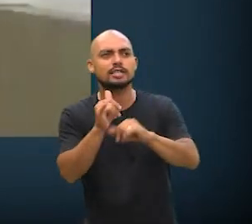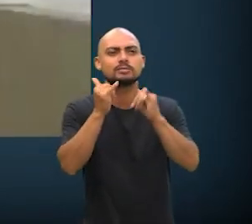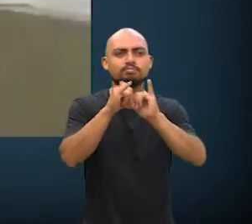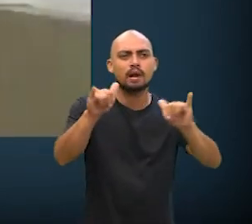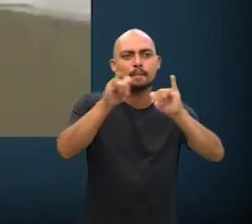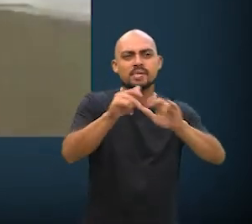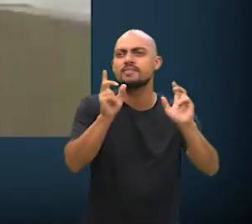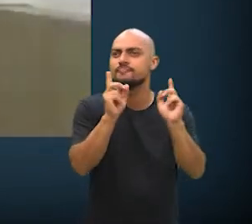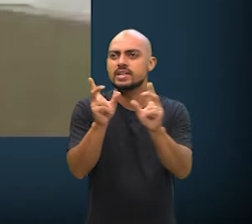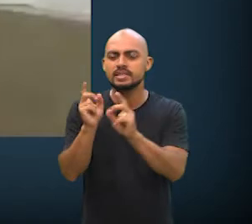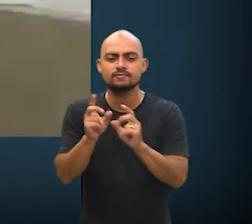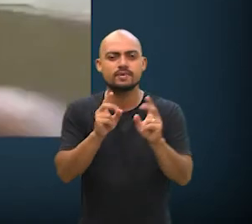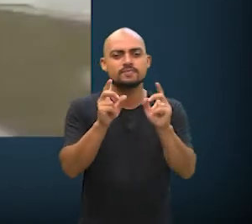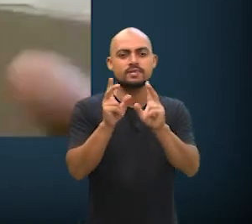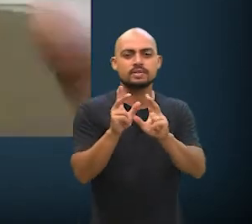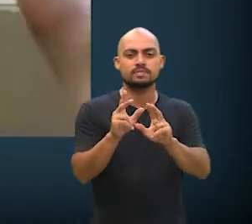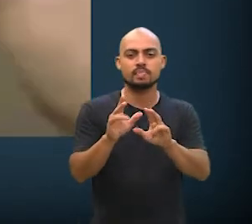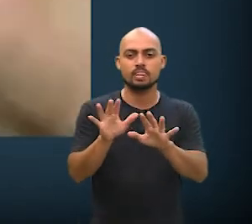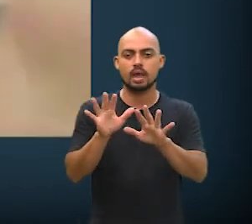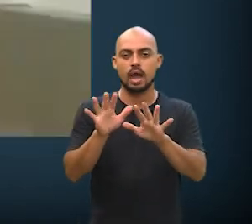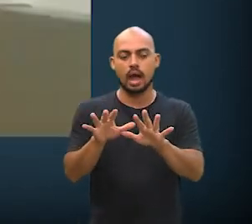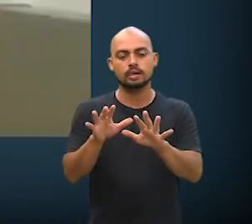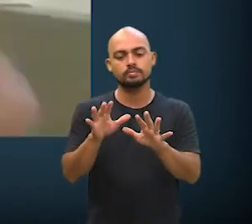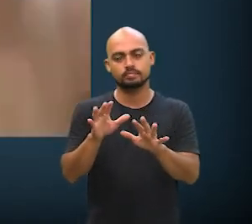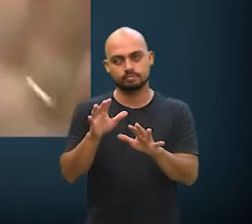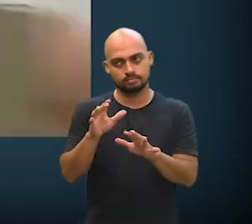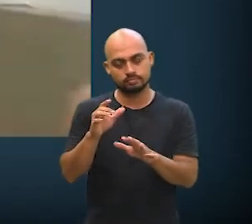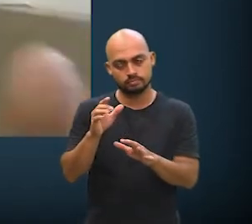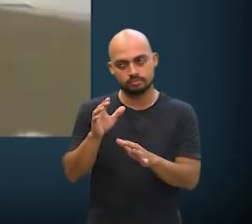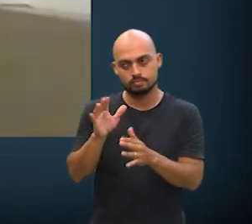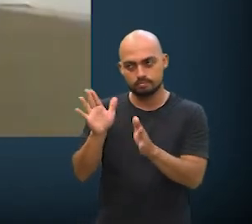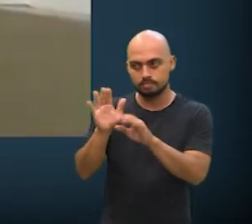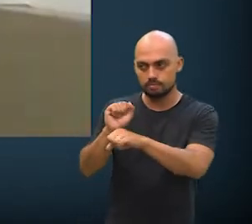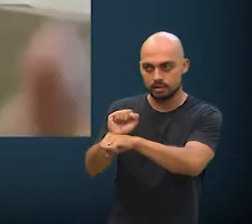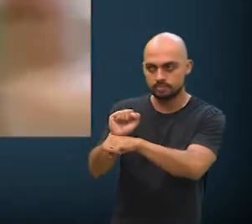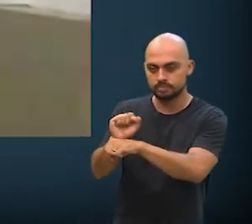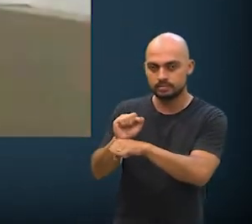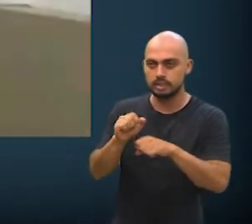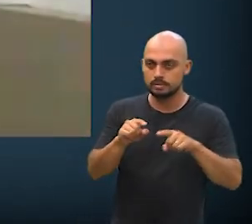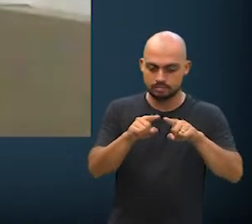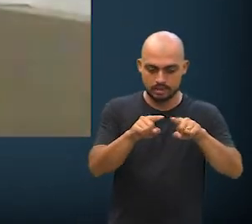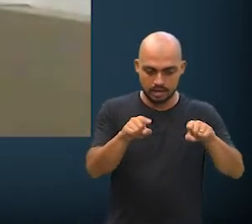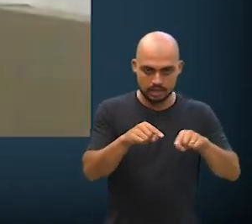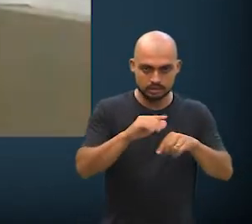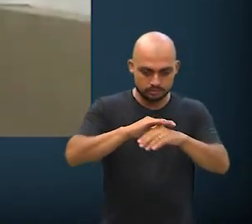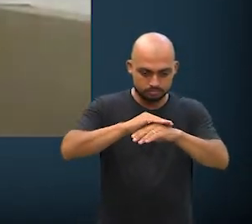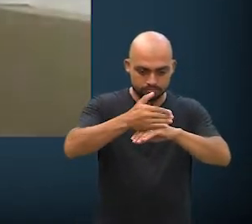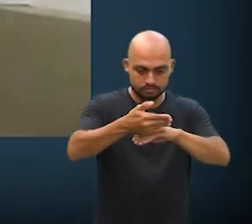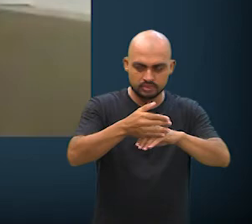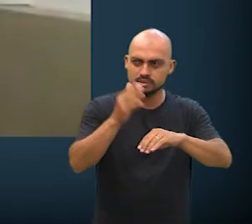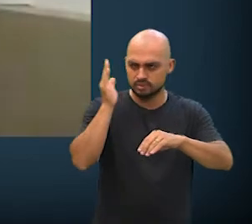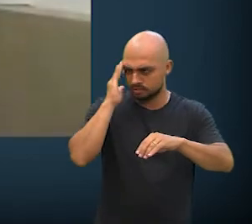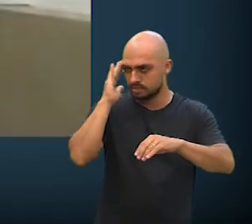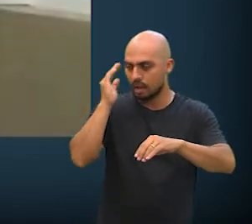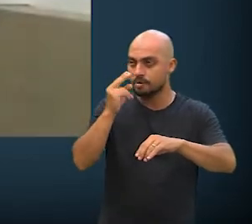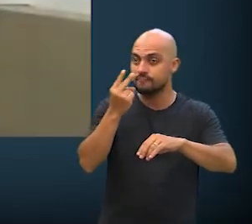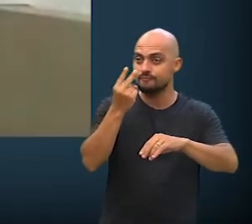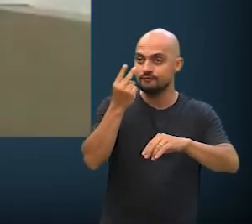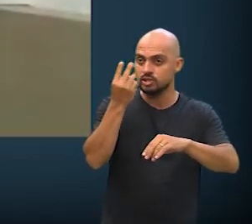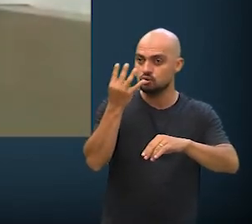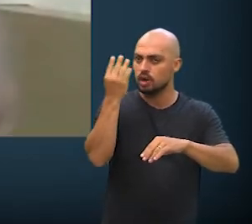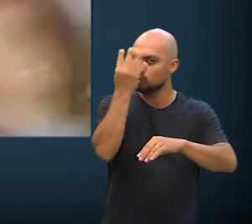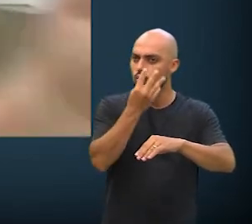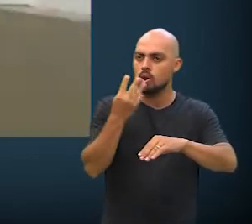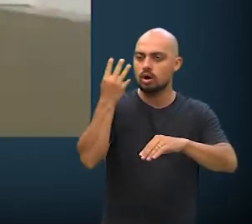vendas, etc. E aí, a gente começa a colocar numa caixinha, né, de 24 horas por dia, 7 dias